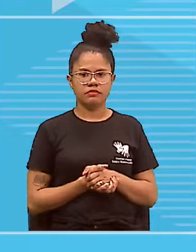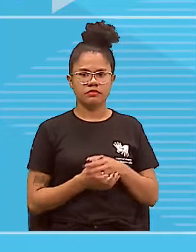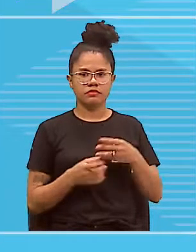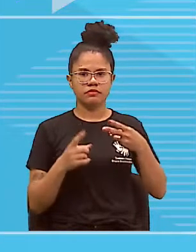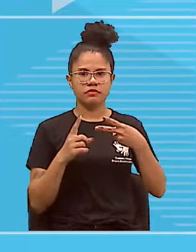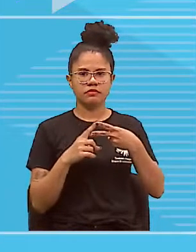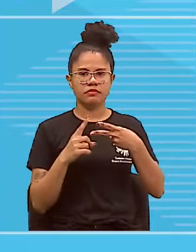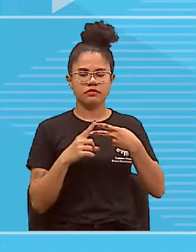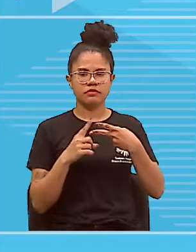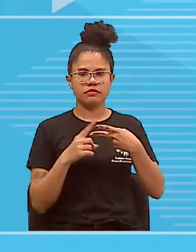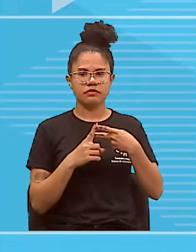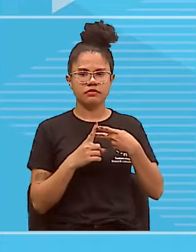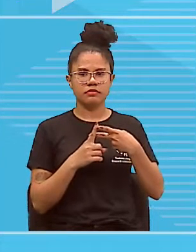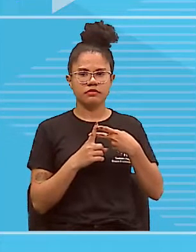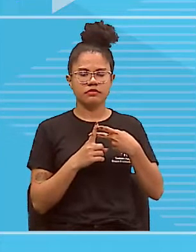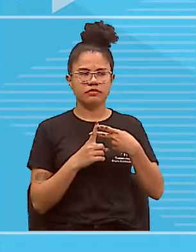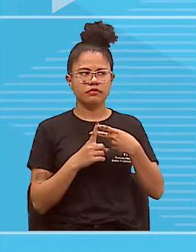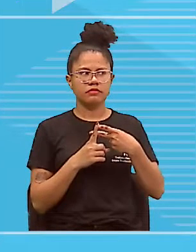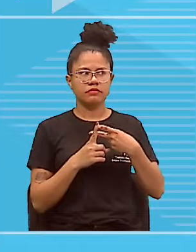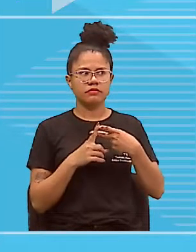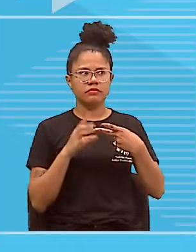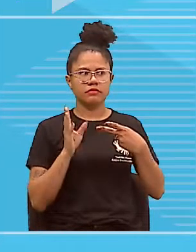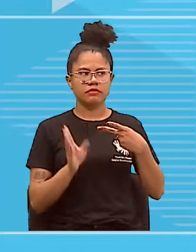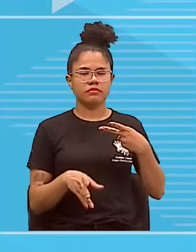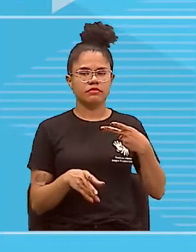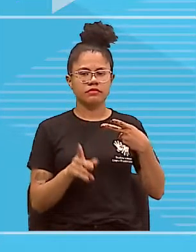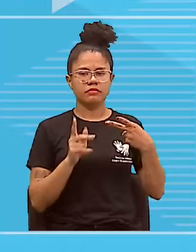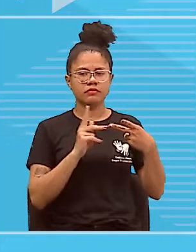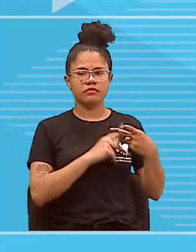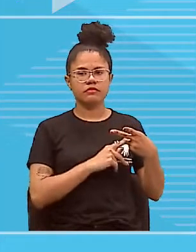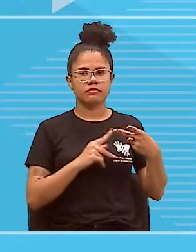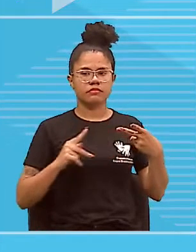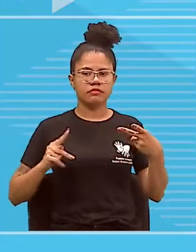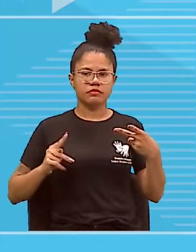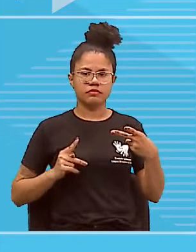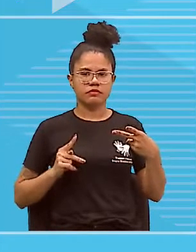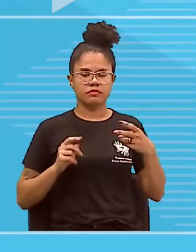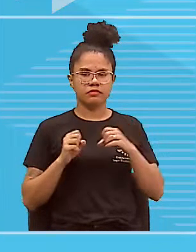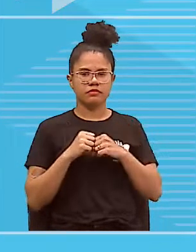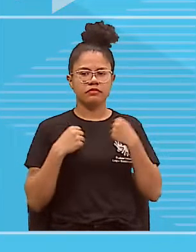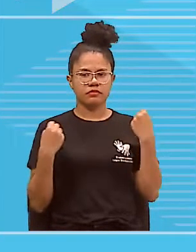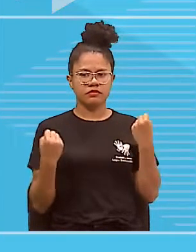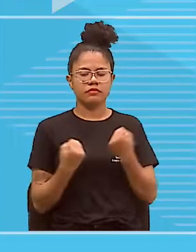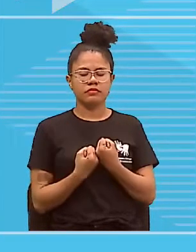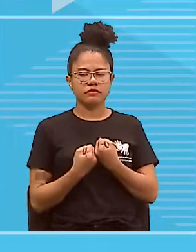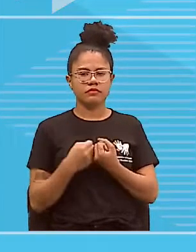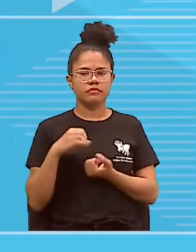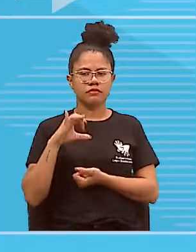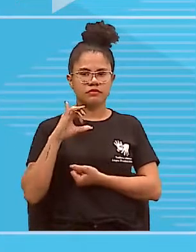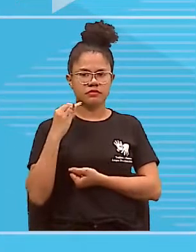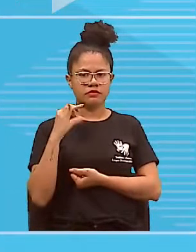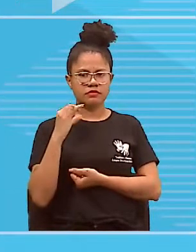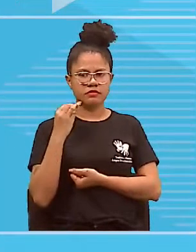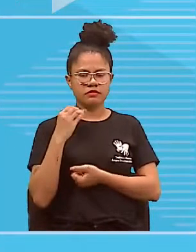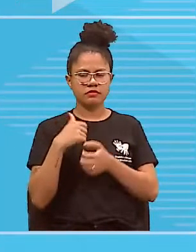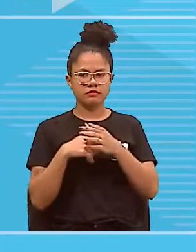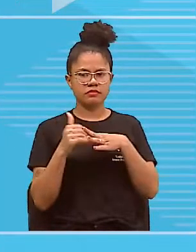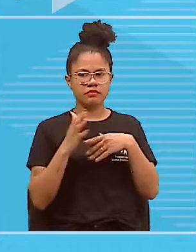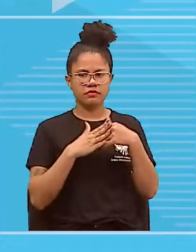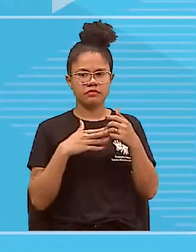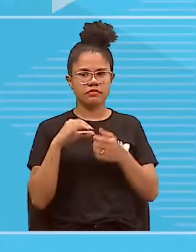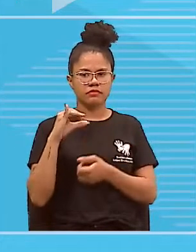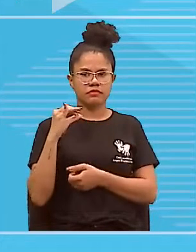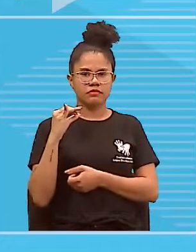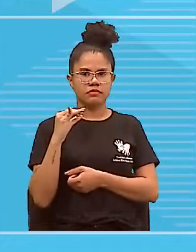já na época presidente de uma associação de cientistas lá na